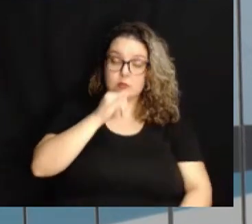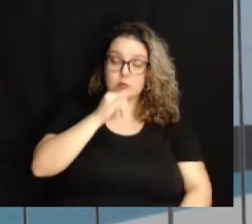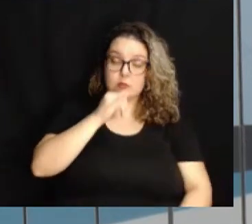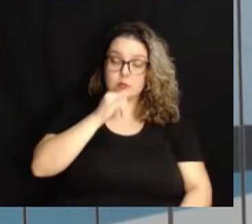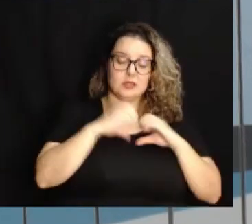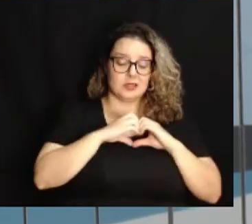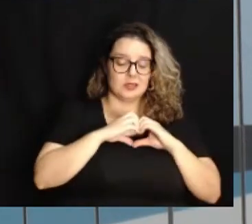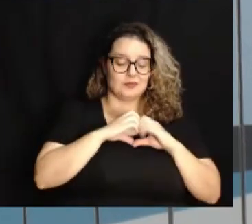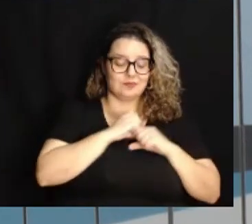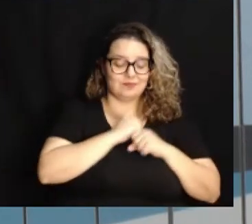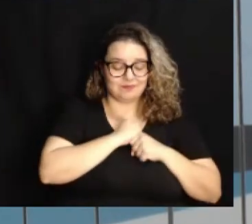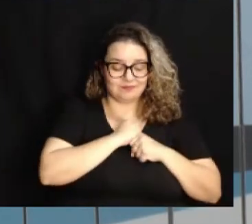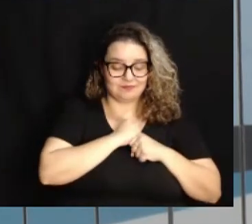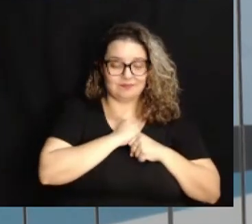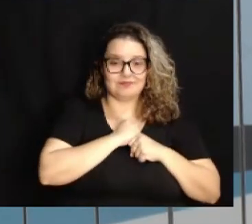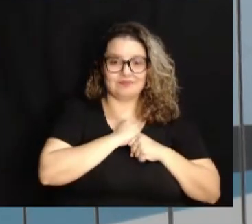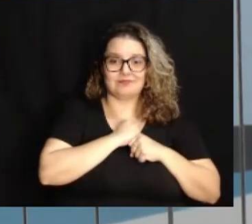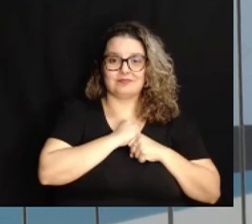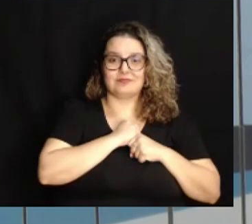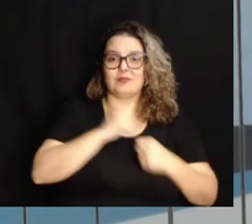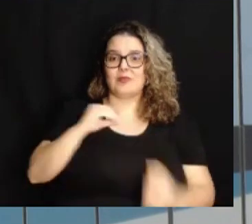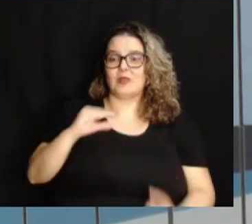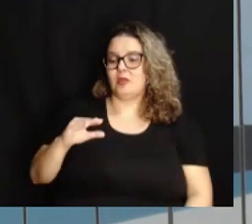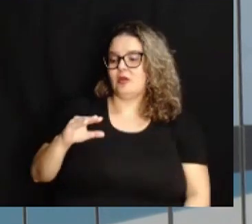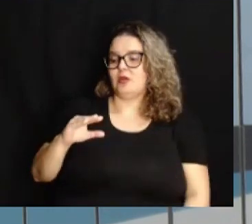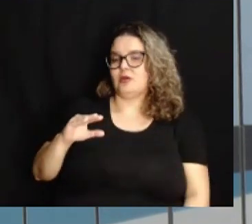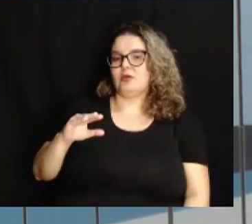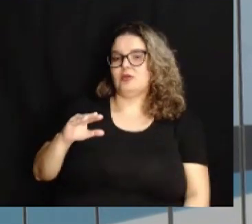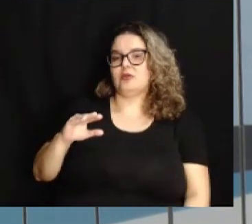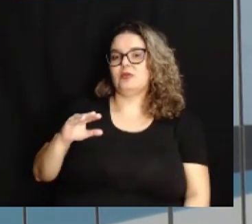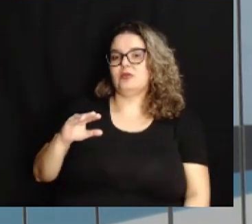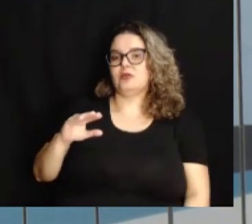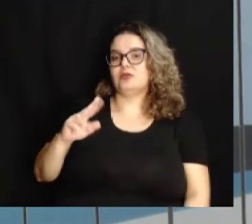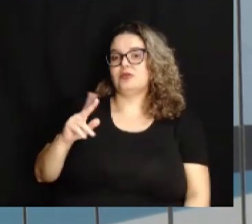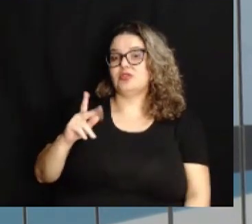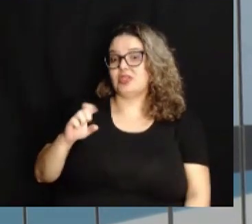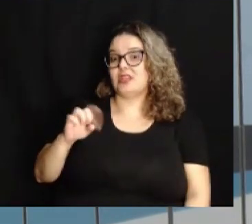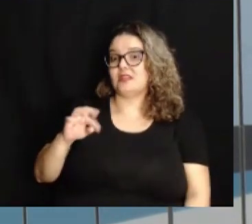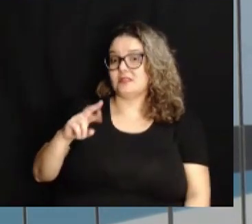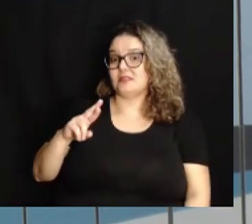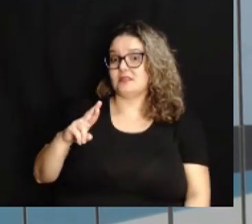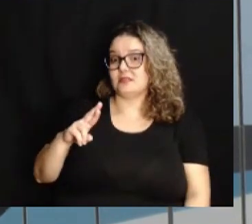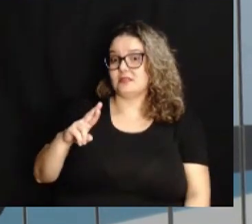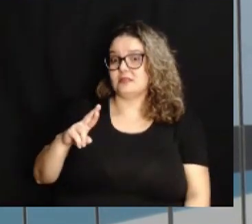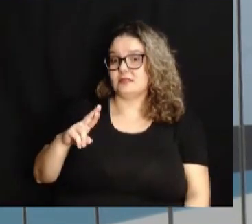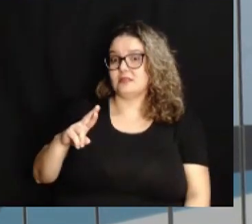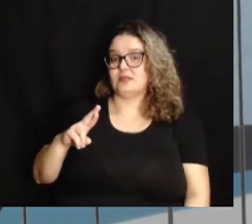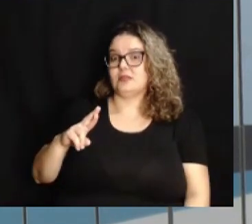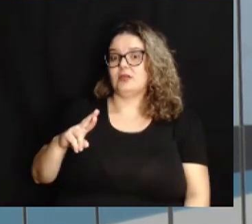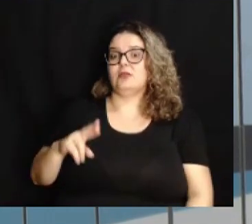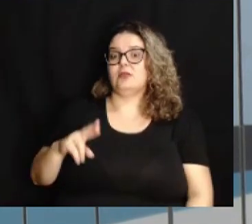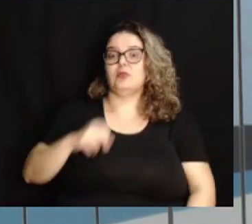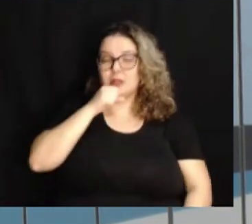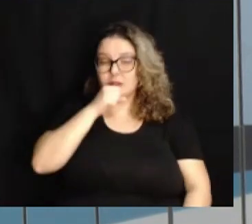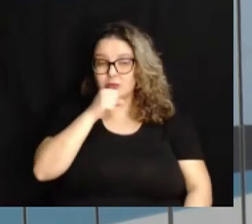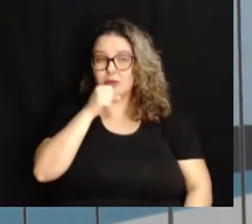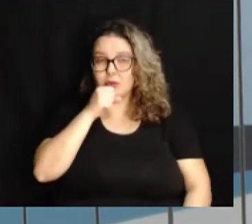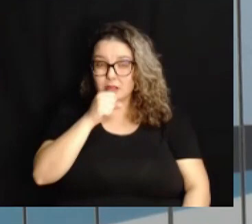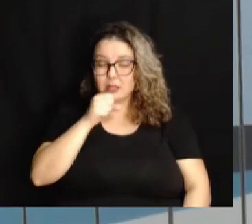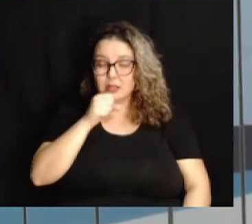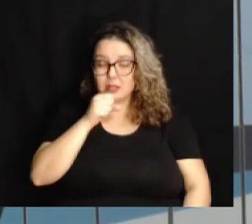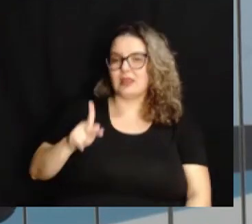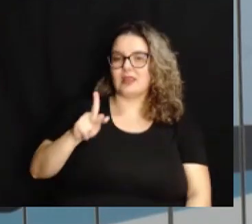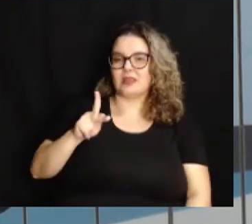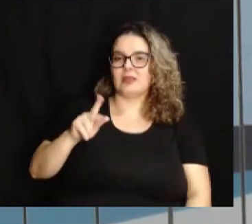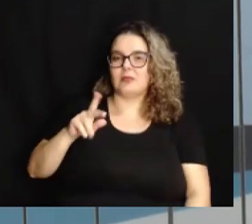né? Inclusive o Chester, que era vocalista do Linkin Park, né? Infelizmente ele virou esse símbolo, apesar das letras já denunciarem uma